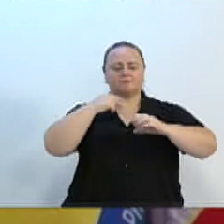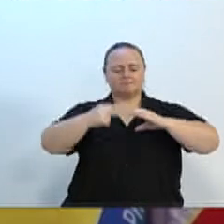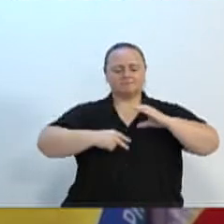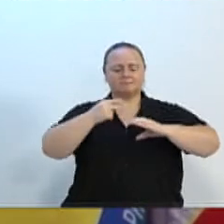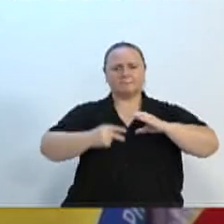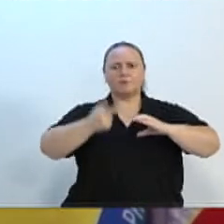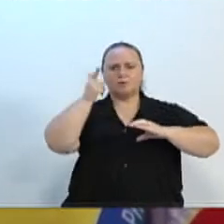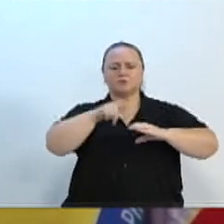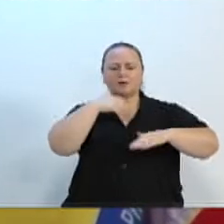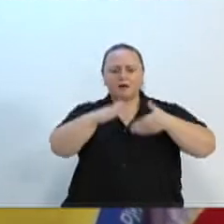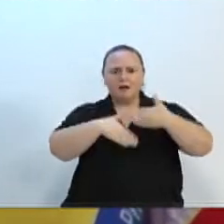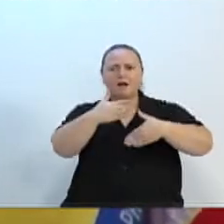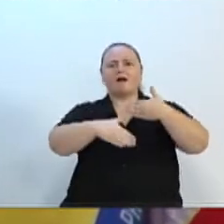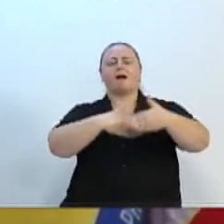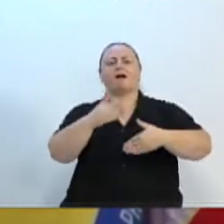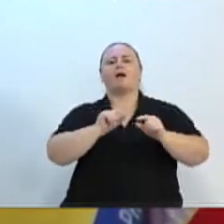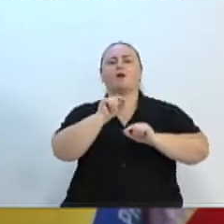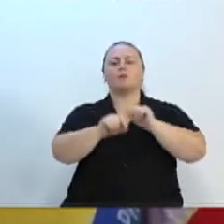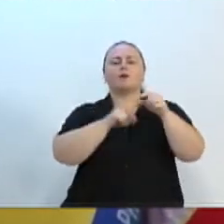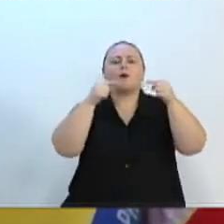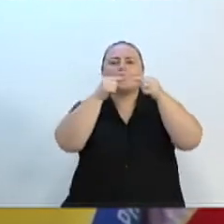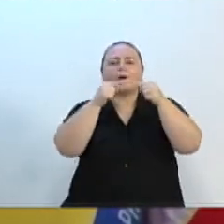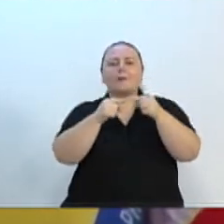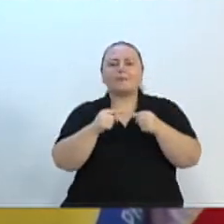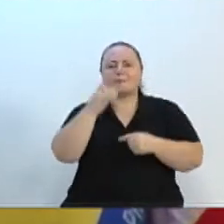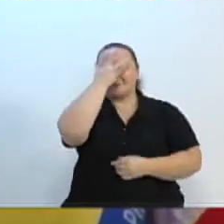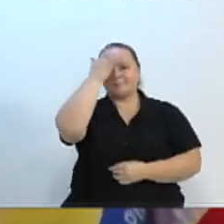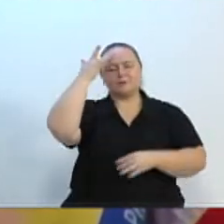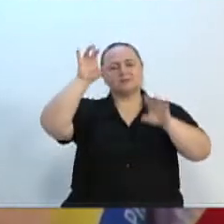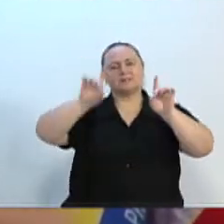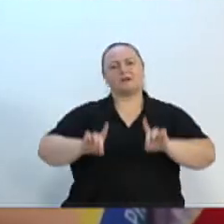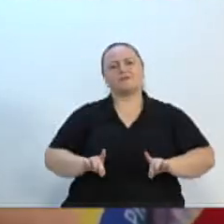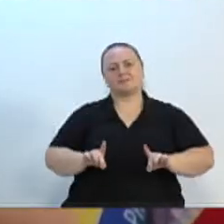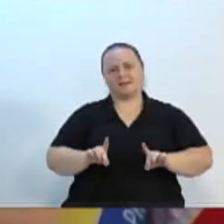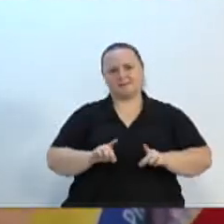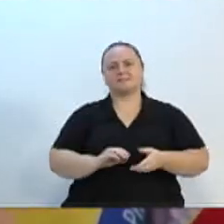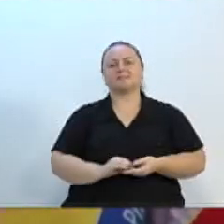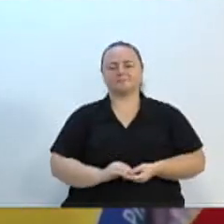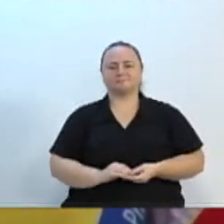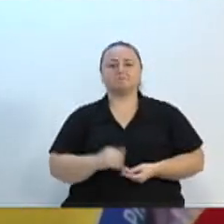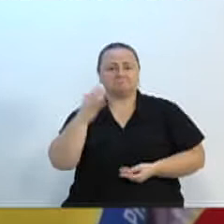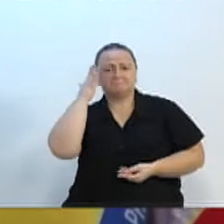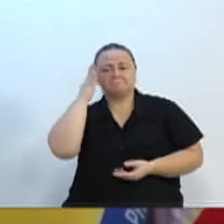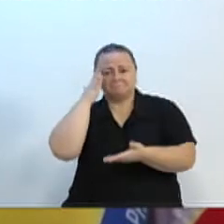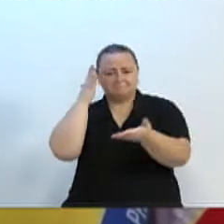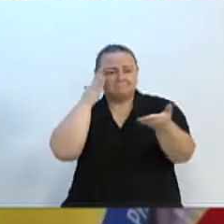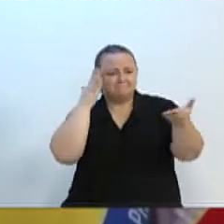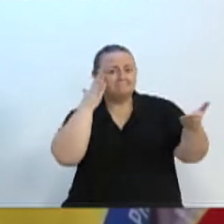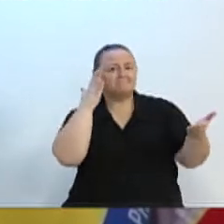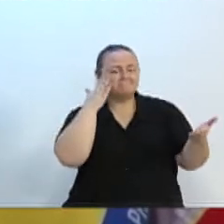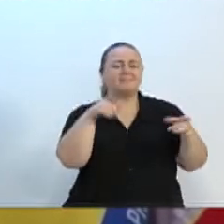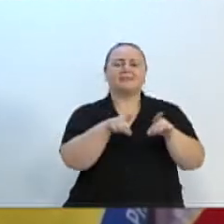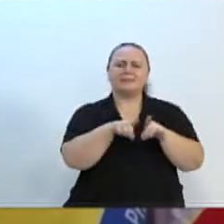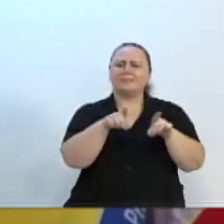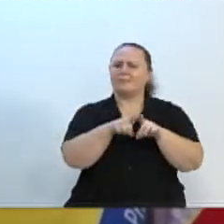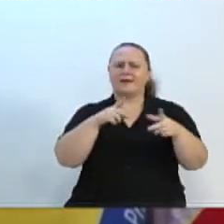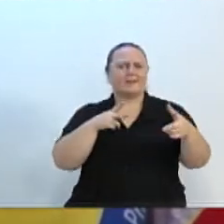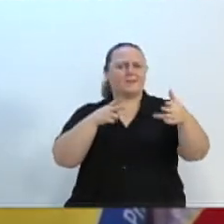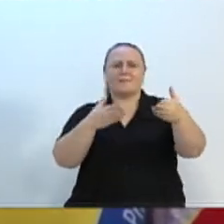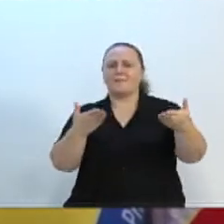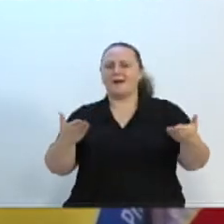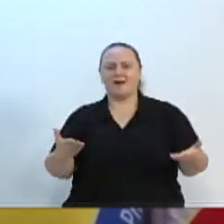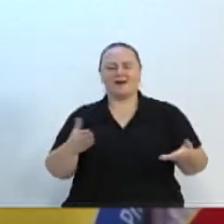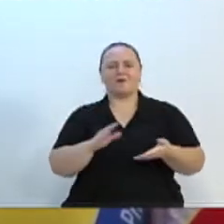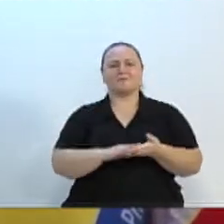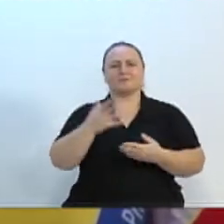também nas questões que envolvem as pessoas com deficiência de uma forma geral. Sei que outros colegas têm iniciativas muito interessantes. O vereador